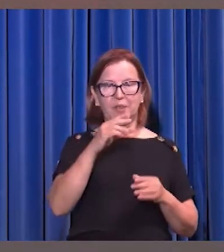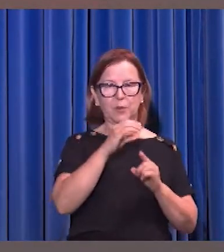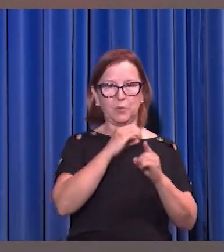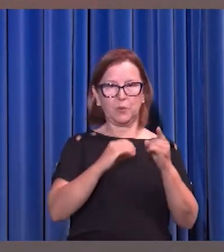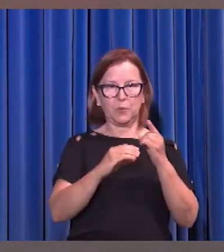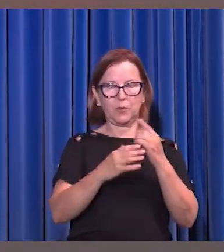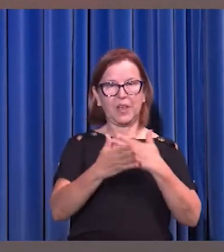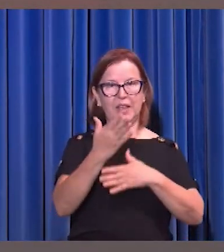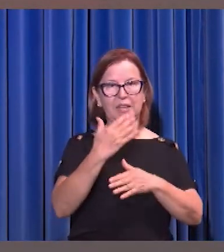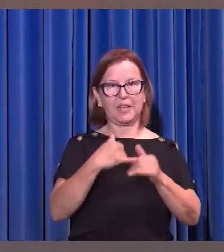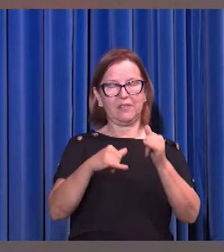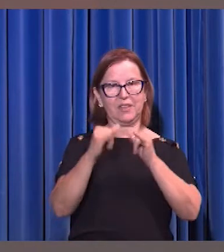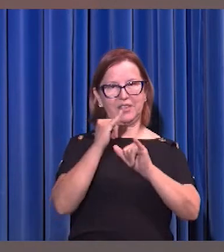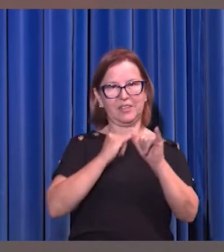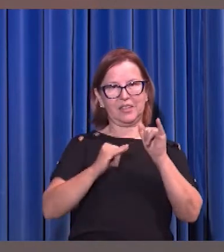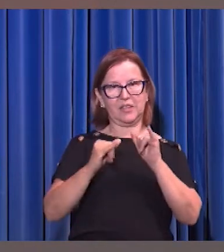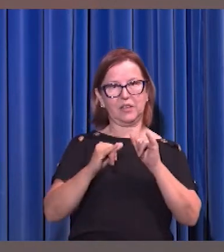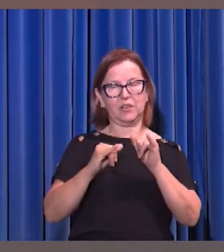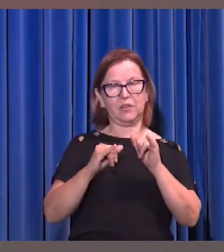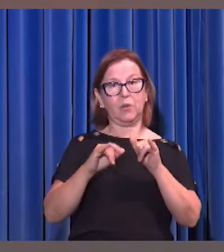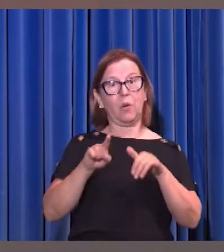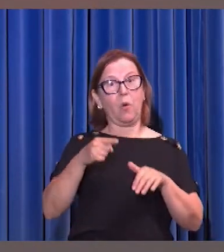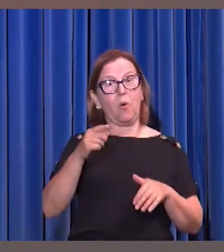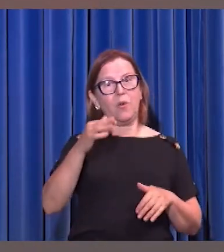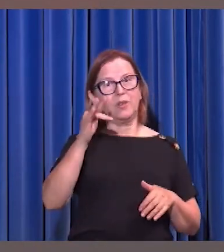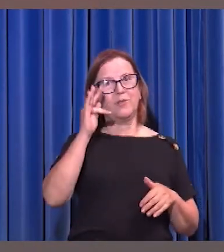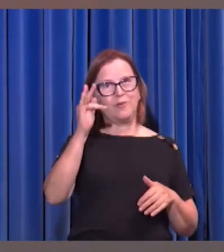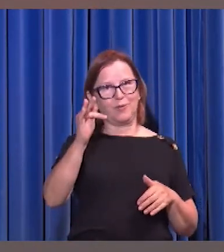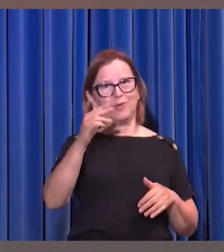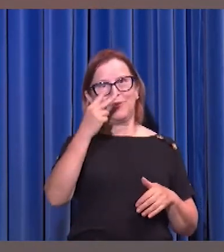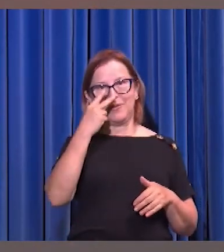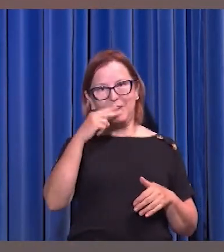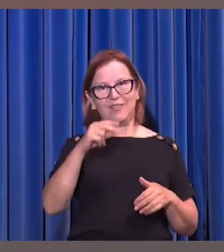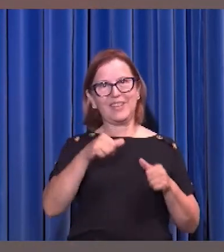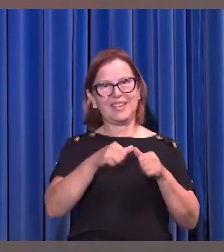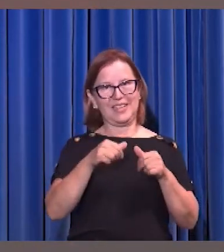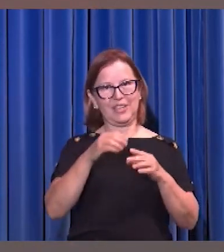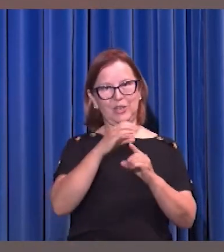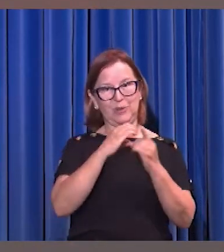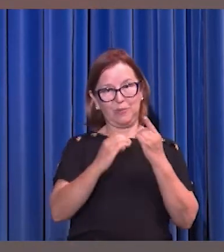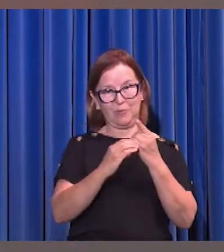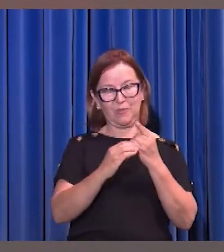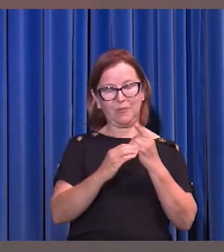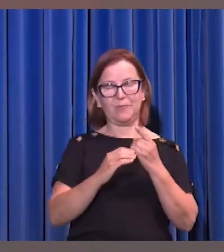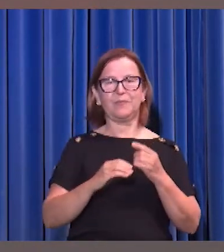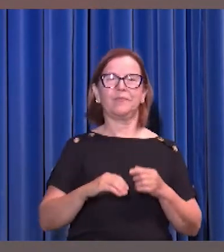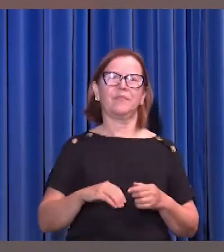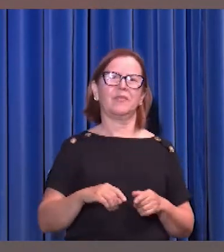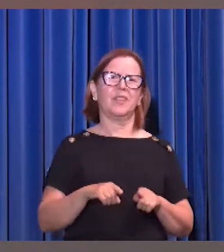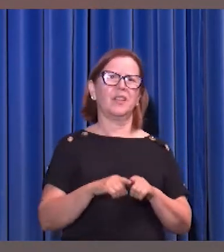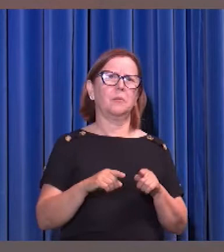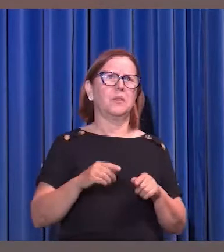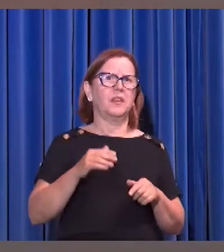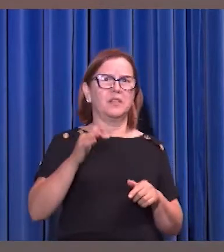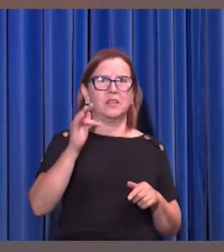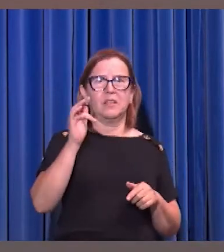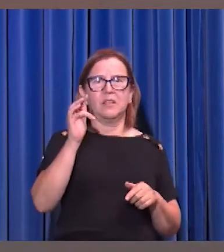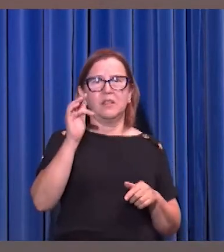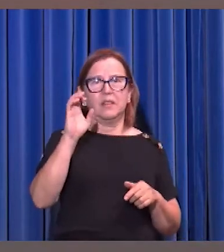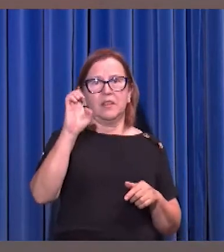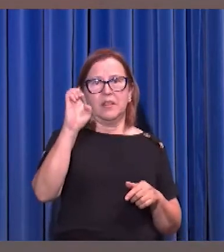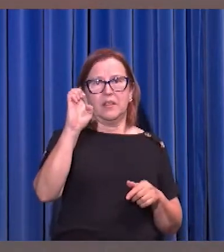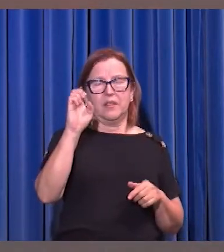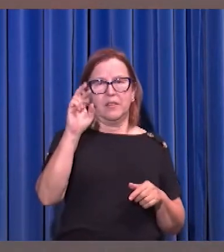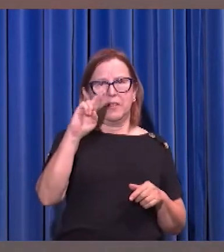nos assistir. Talvez você esteja passando por esse tempo. Ah, Fernando, eu não entendo direito